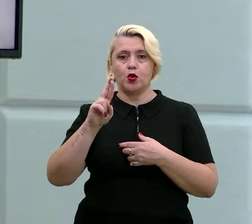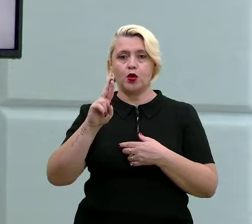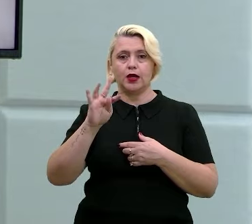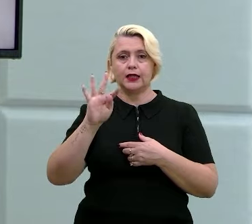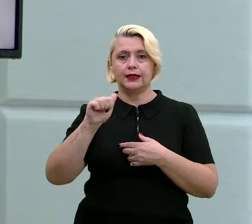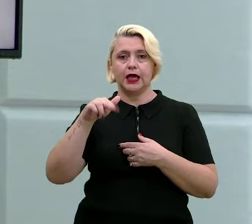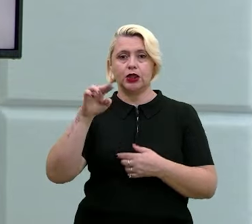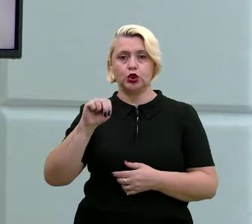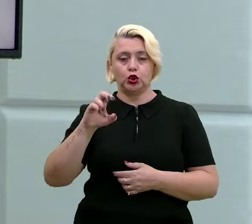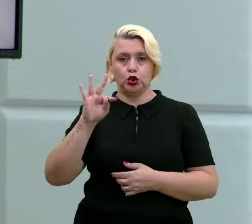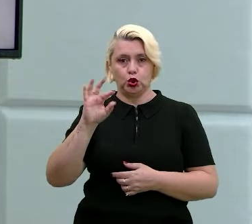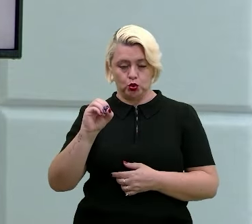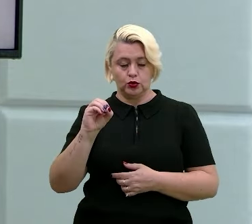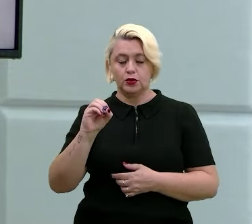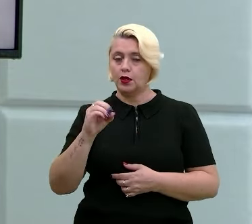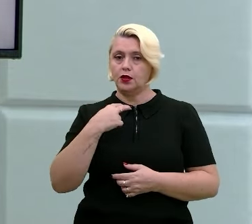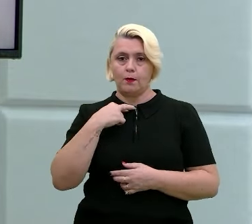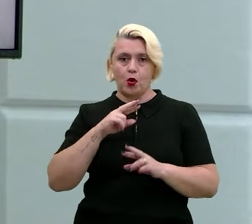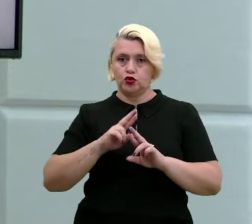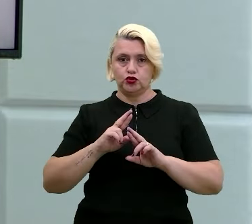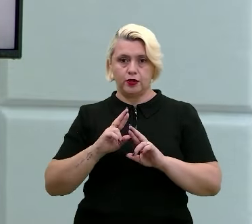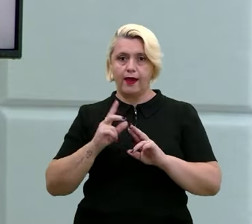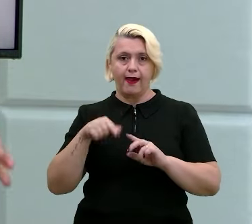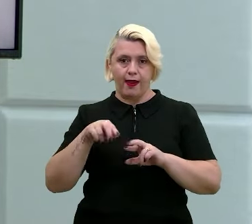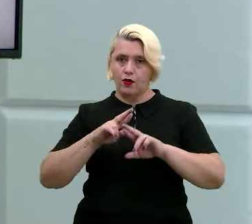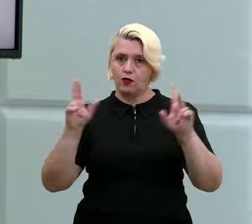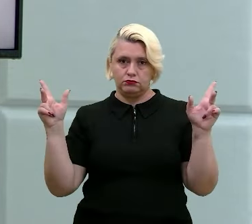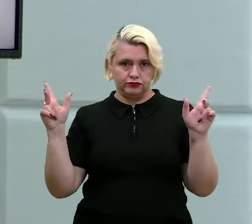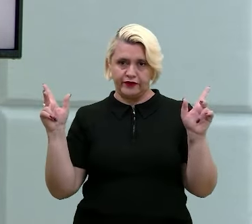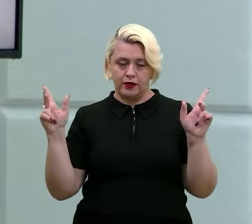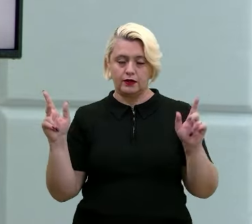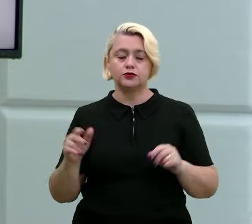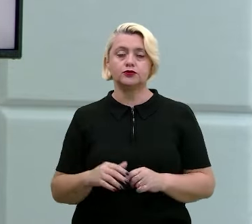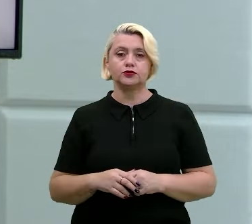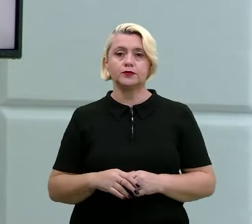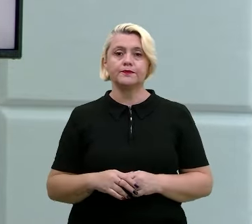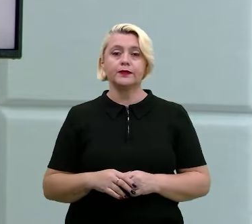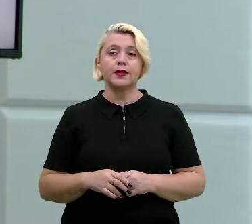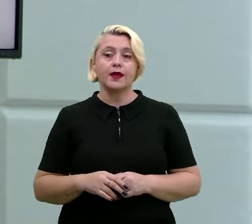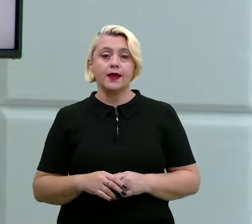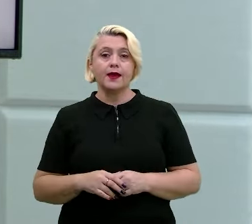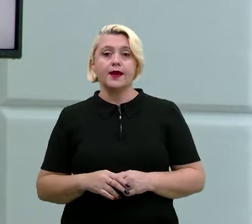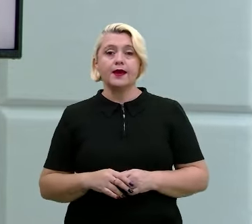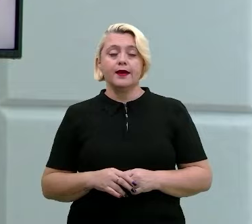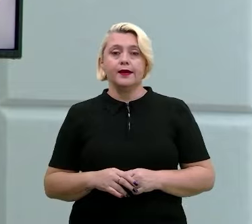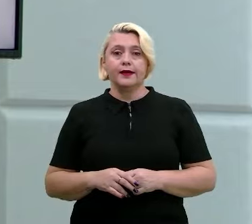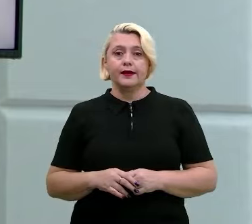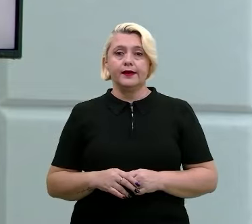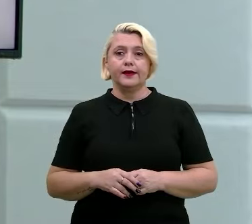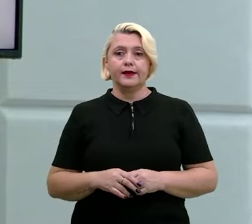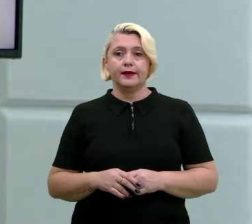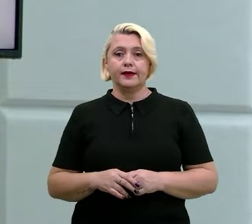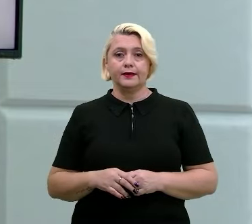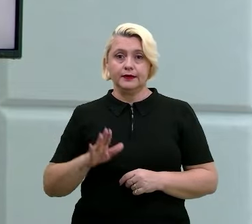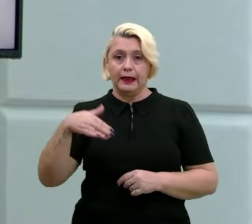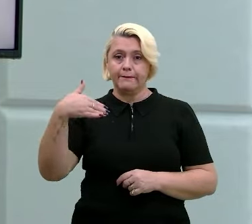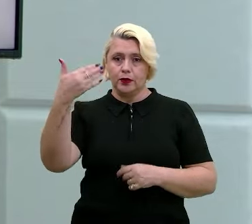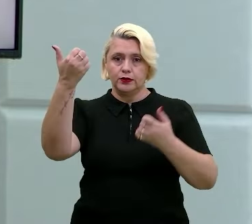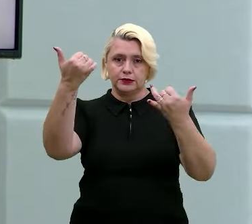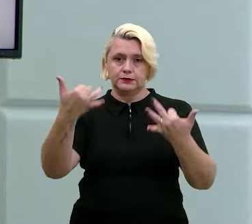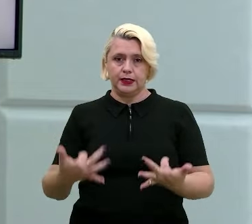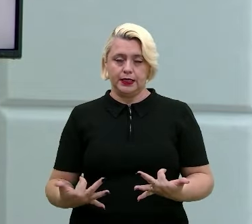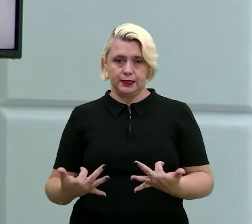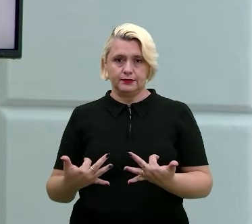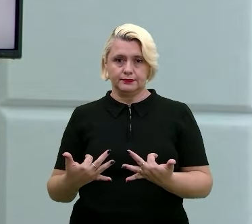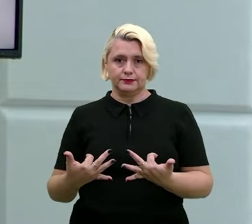de contrário ou de quebra de expectativa, né? E o portanto é, você vai ver mais à frente. É uma